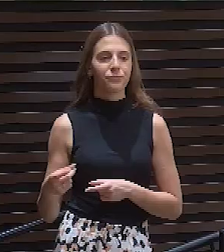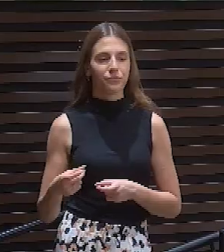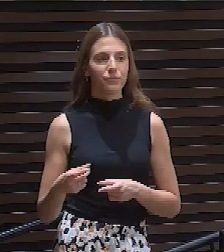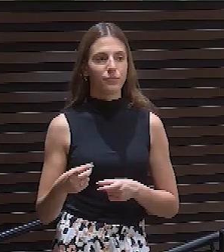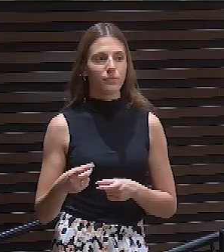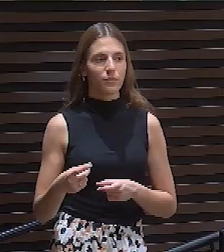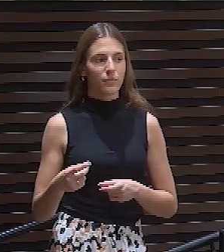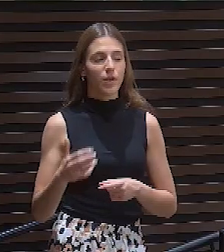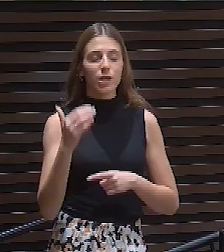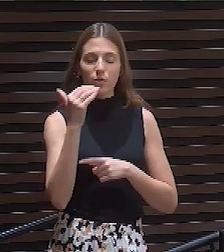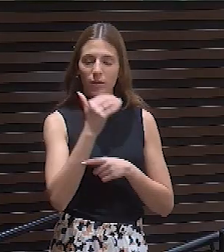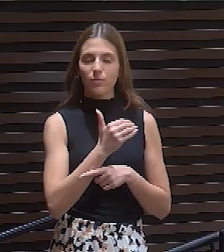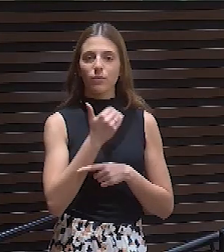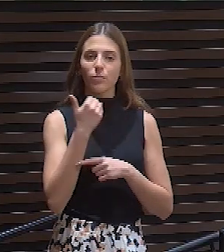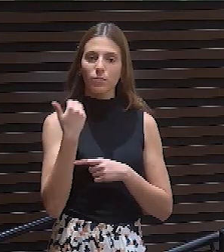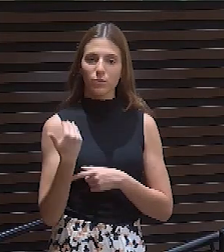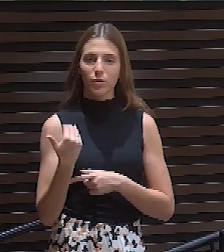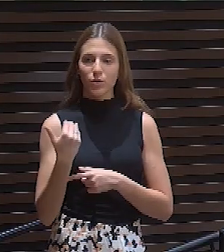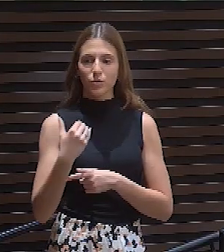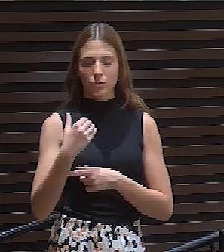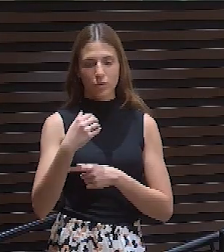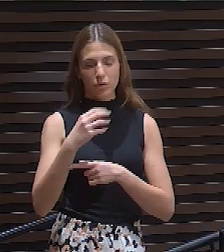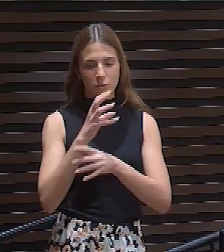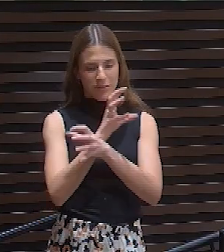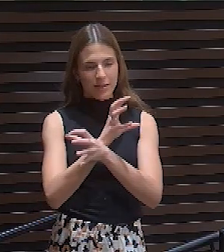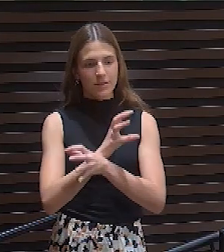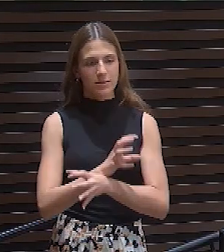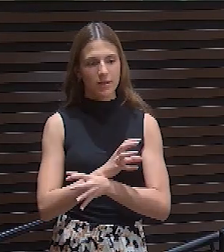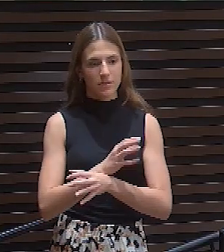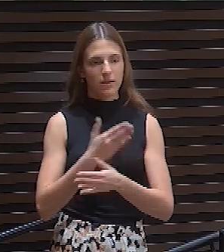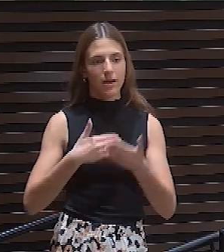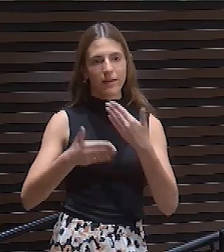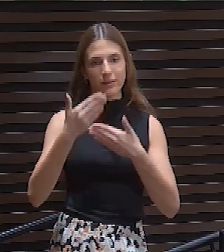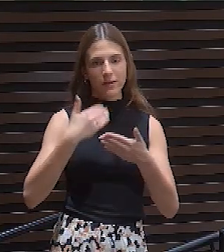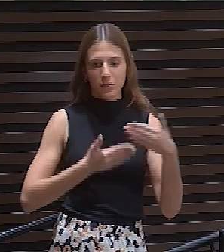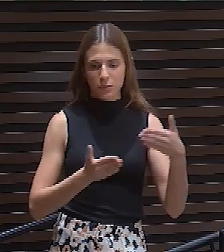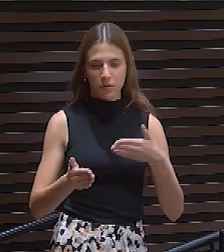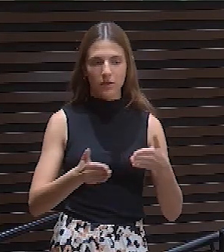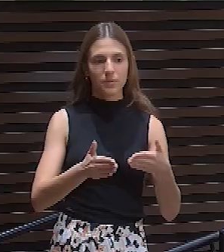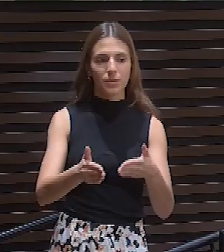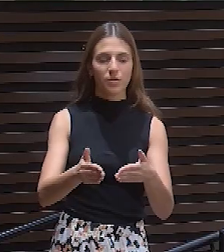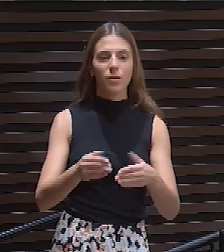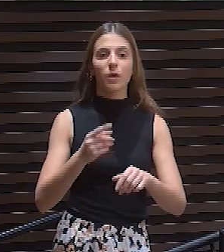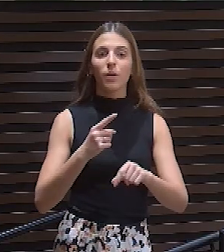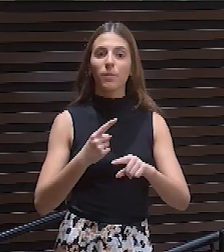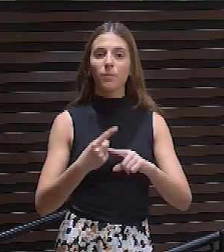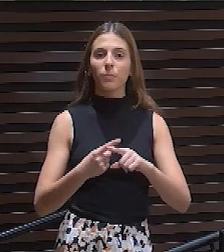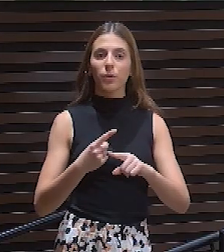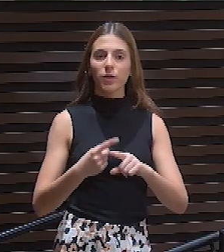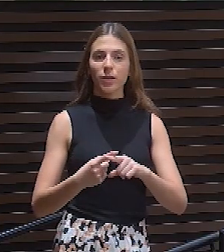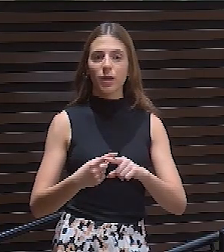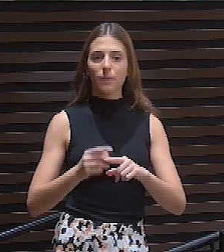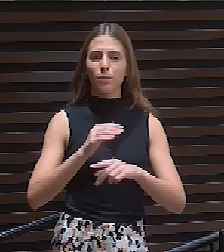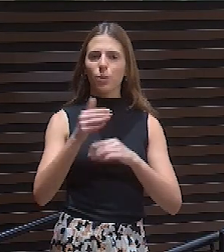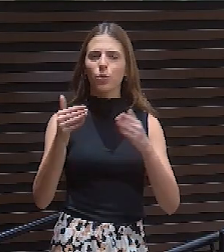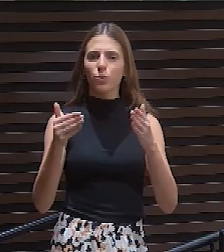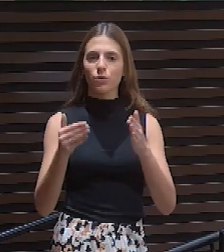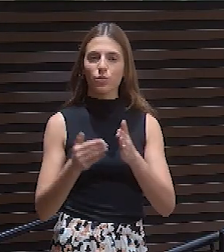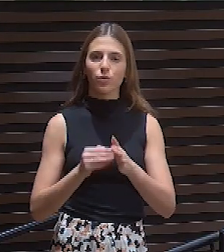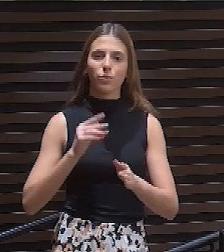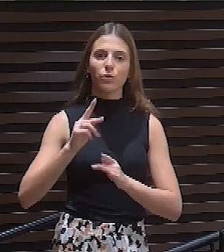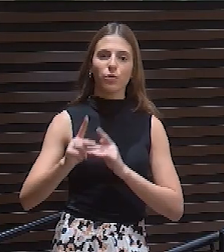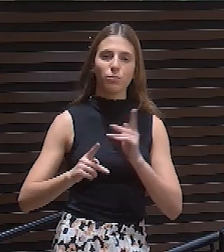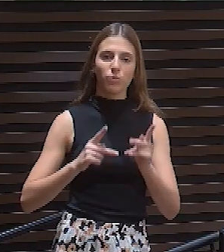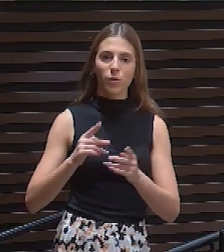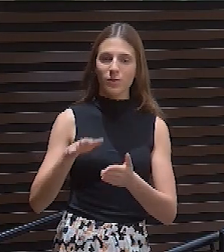já mortos no deserto pelo caminho, porque todo o povo que